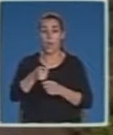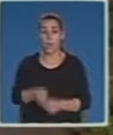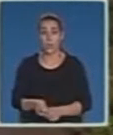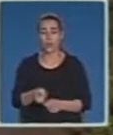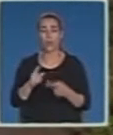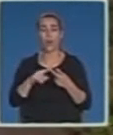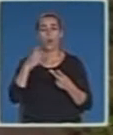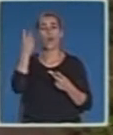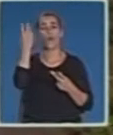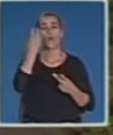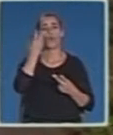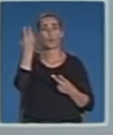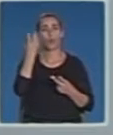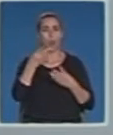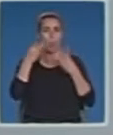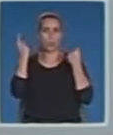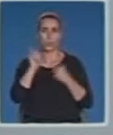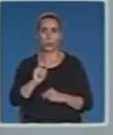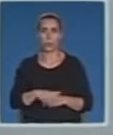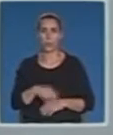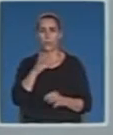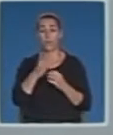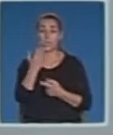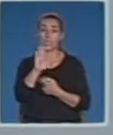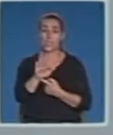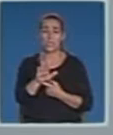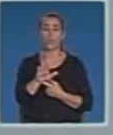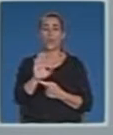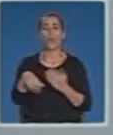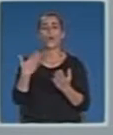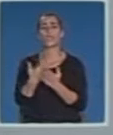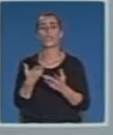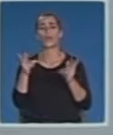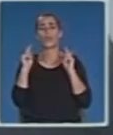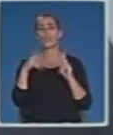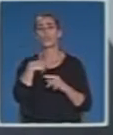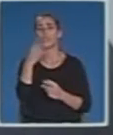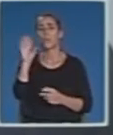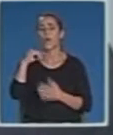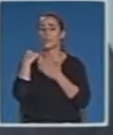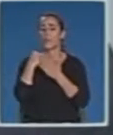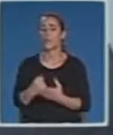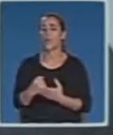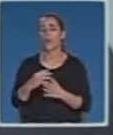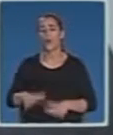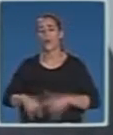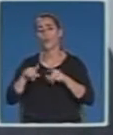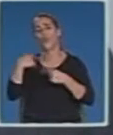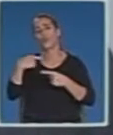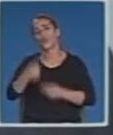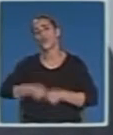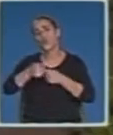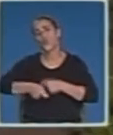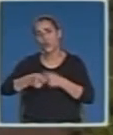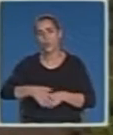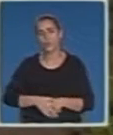cultural, não desaparecer. Tendo a vinha como exemplo, o candidato do LIVRE defendeu a extensão de apoios à recuperação de outras culturas. Outro